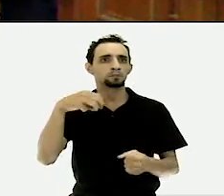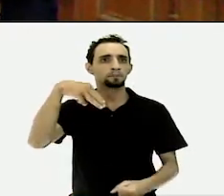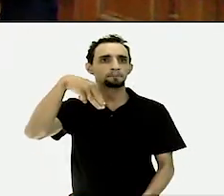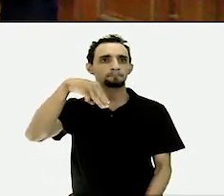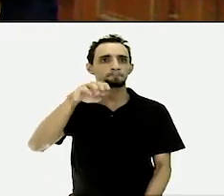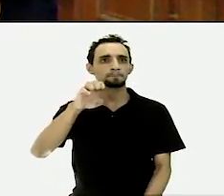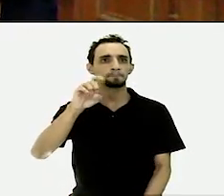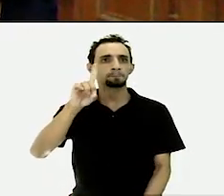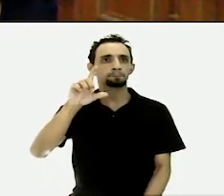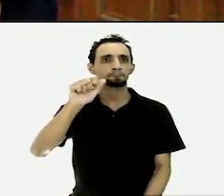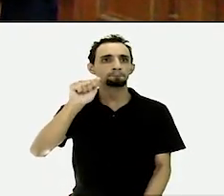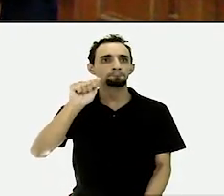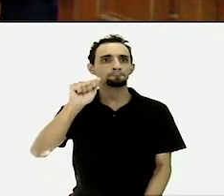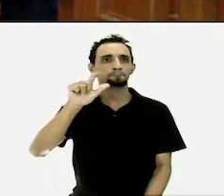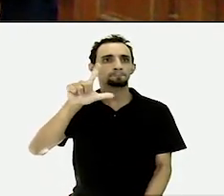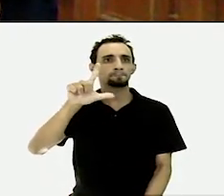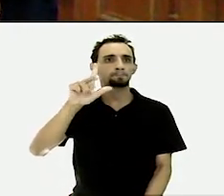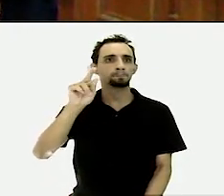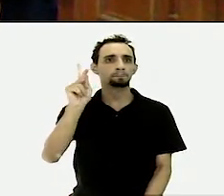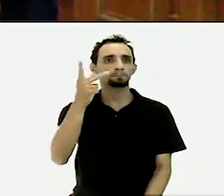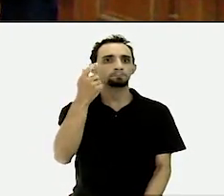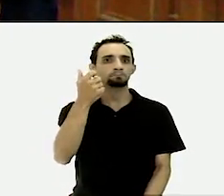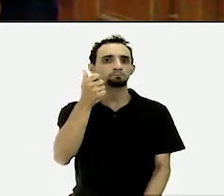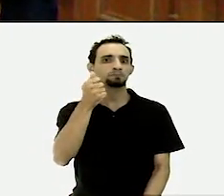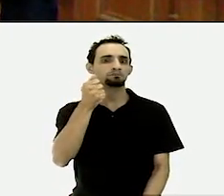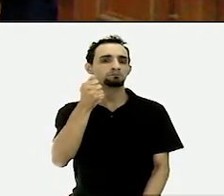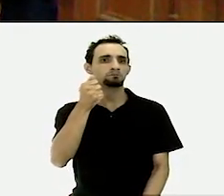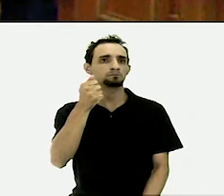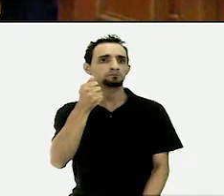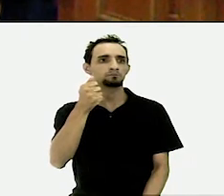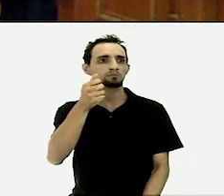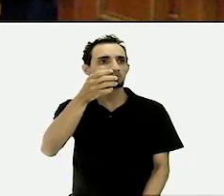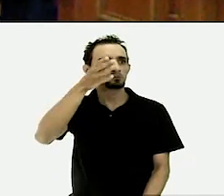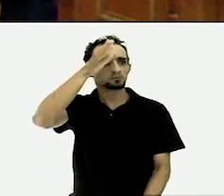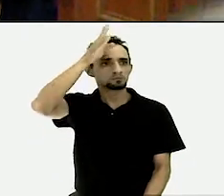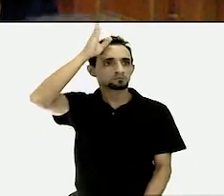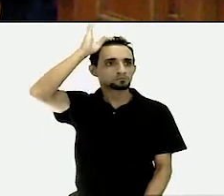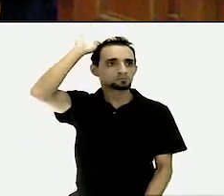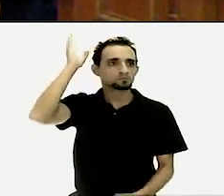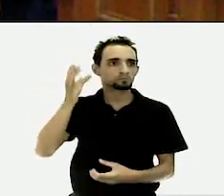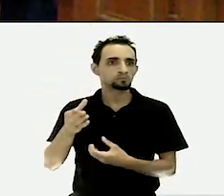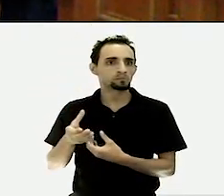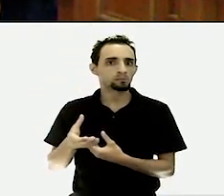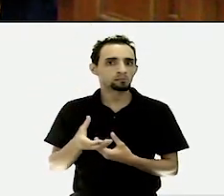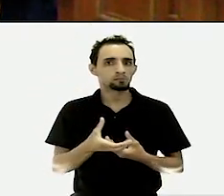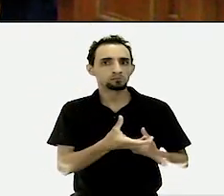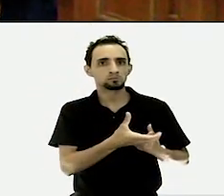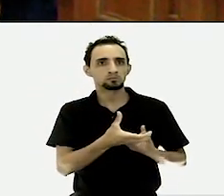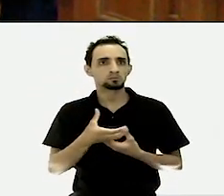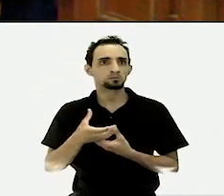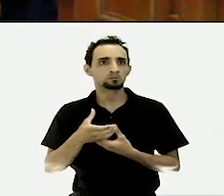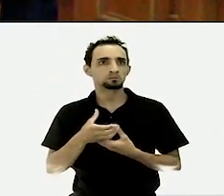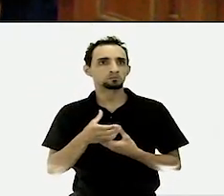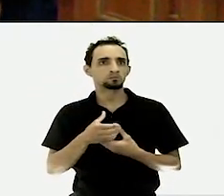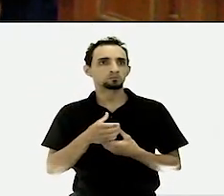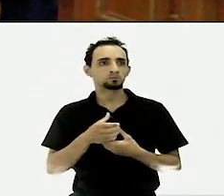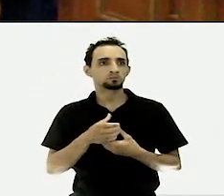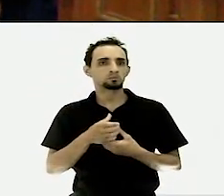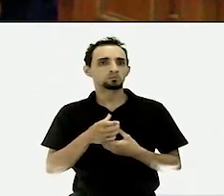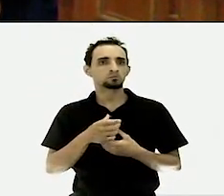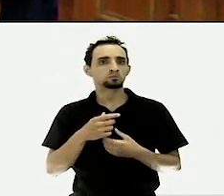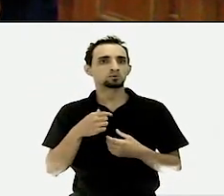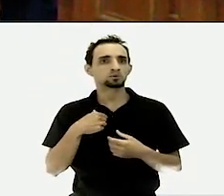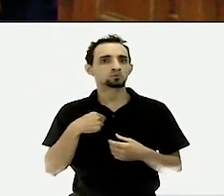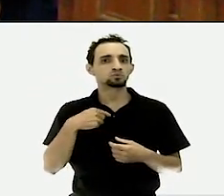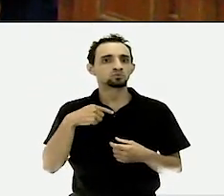Dizer que isso salvou a vida da criança, evitou que ela tivesse problemas maiores, eventualmente uma hipóxia cerebral.